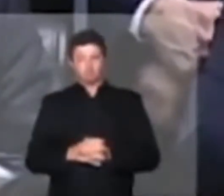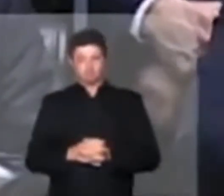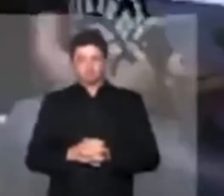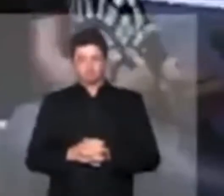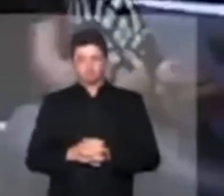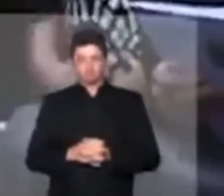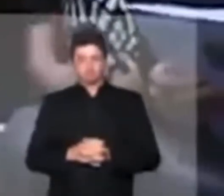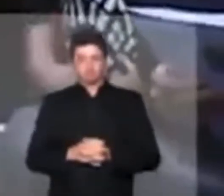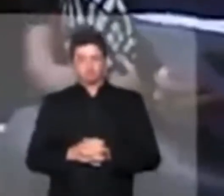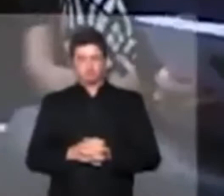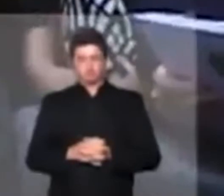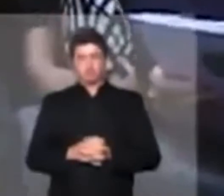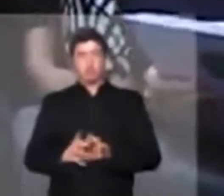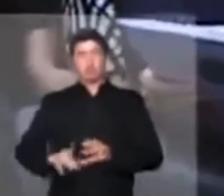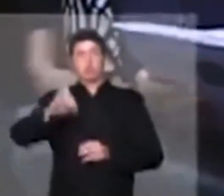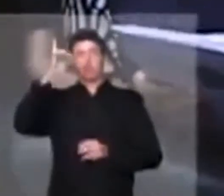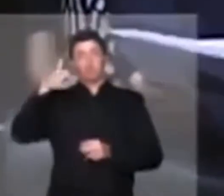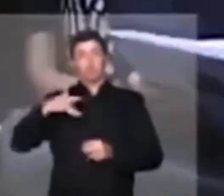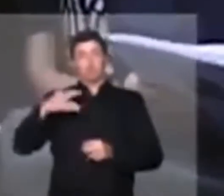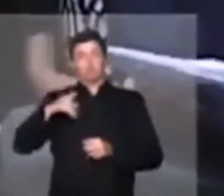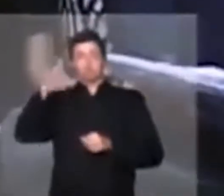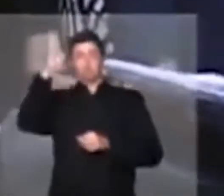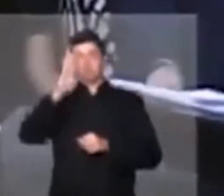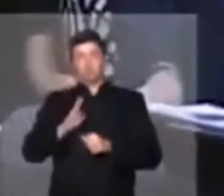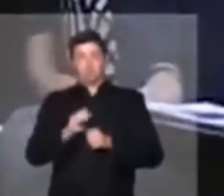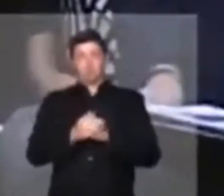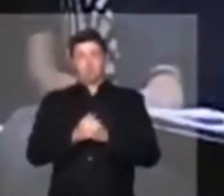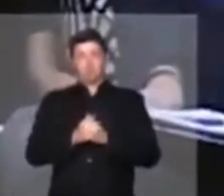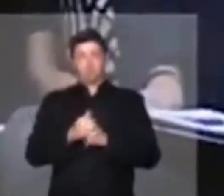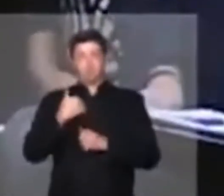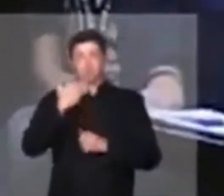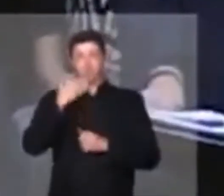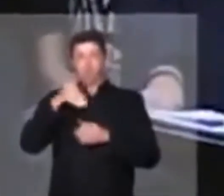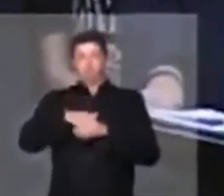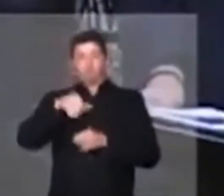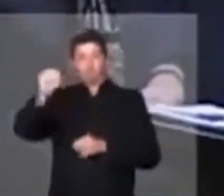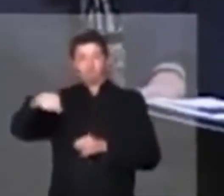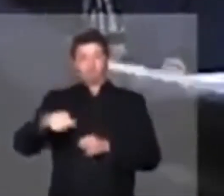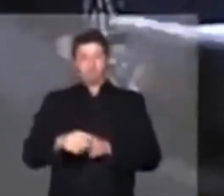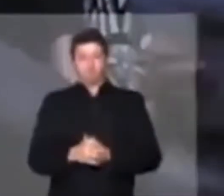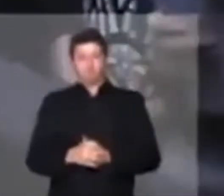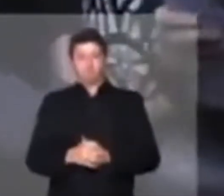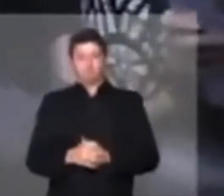Que Deus tenha misericórdia dessa nação. Voto sim.